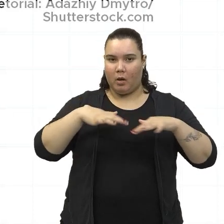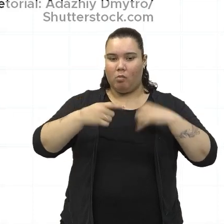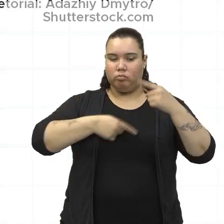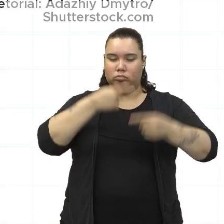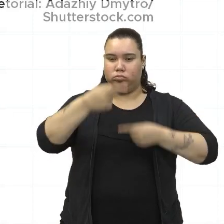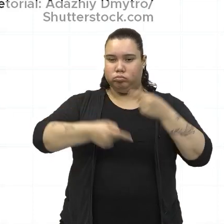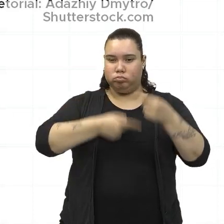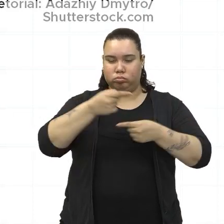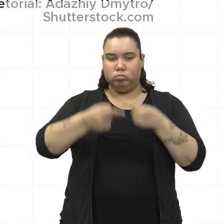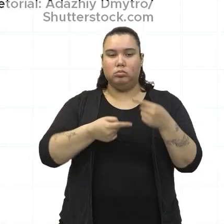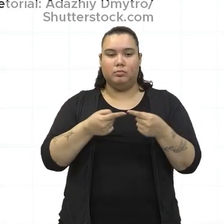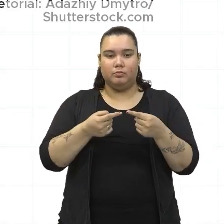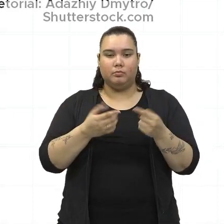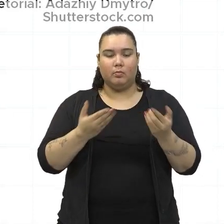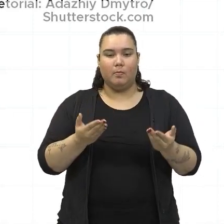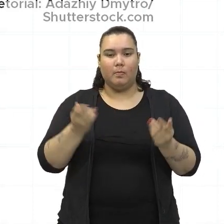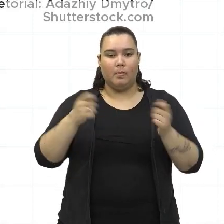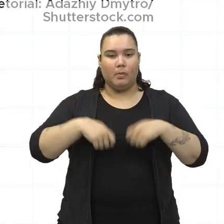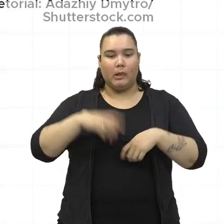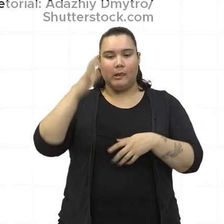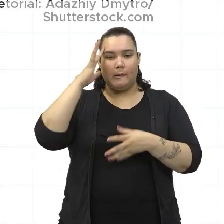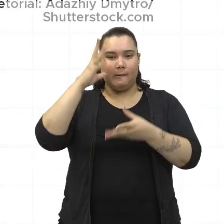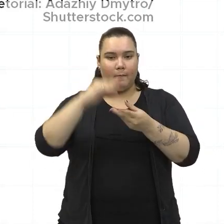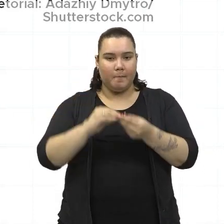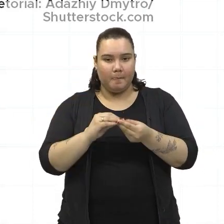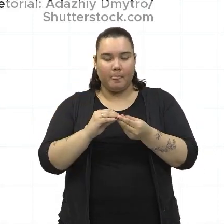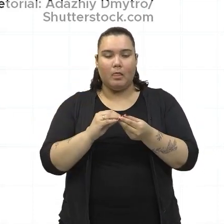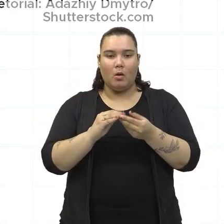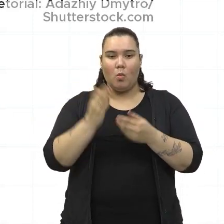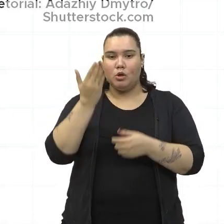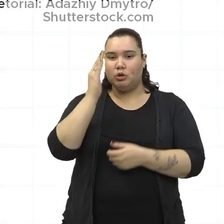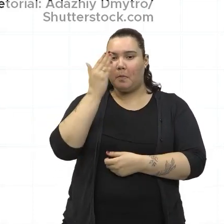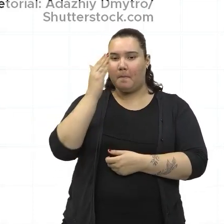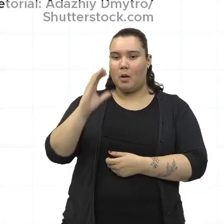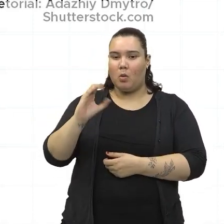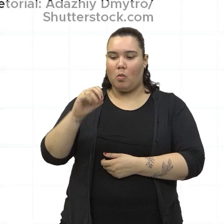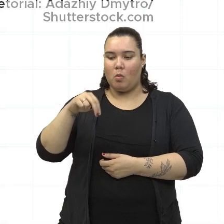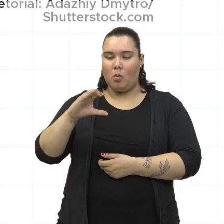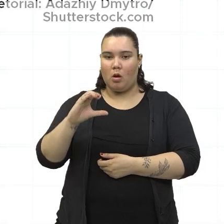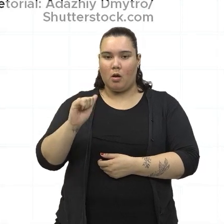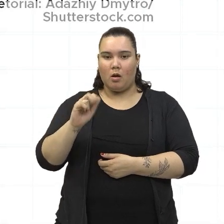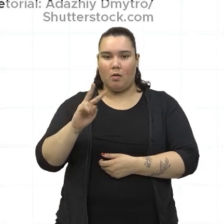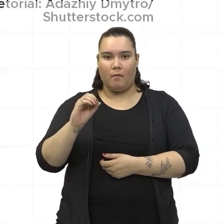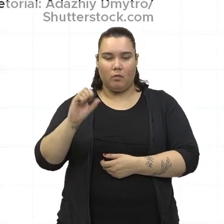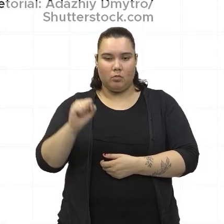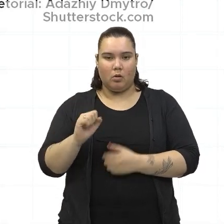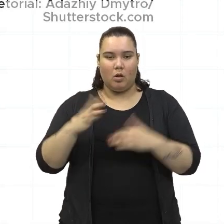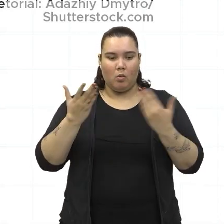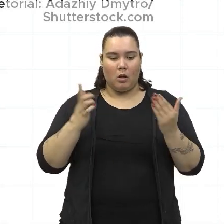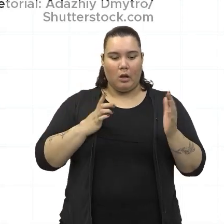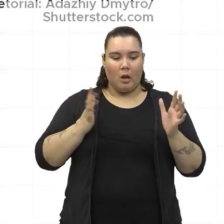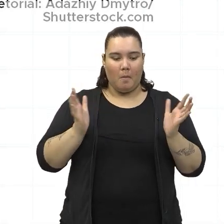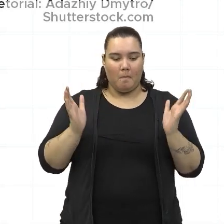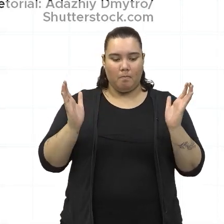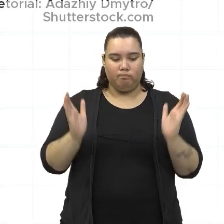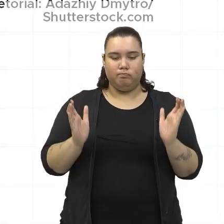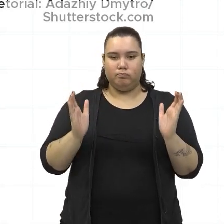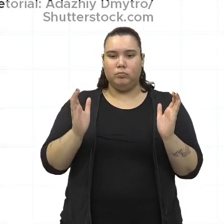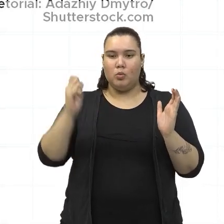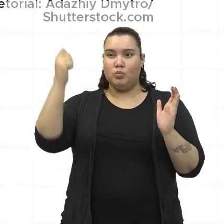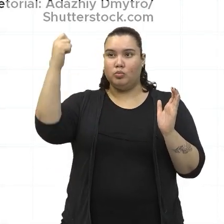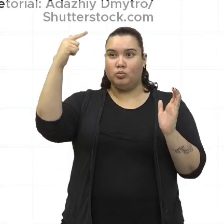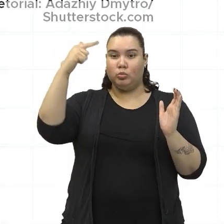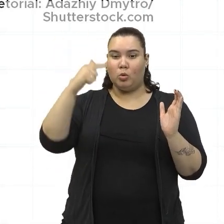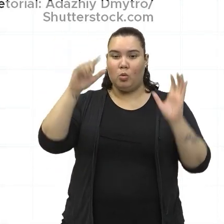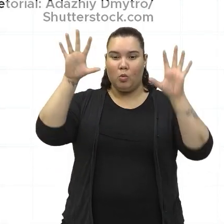gente consegue compreender, né, sobre aqueles espelhos côncavos, né, voltados para uma torre, que também vão ser utilizados ali para